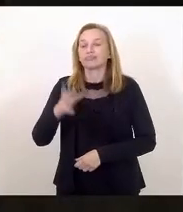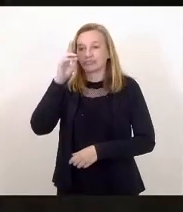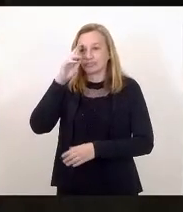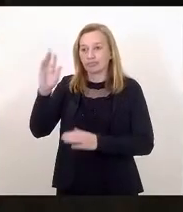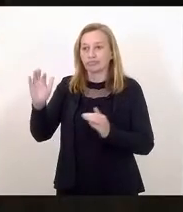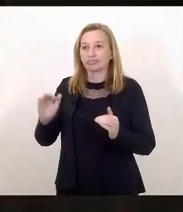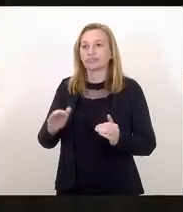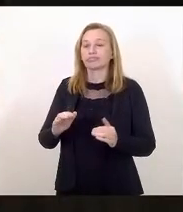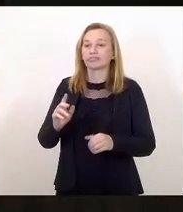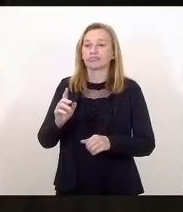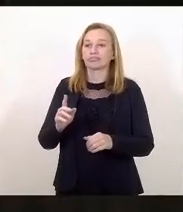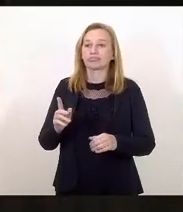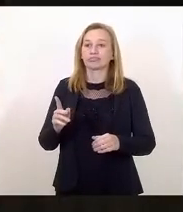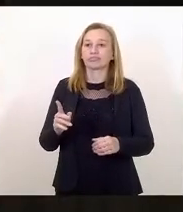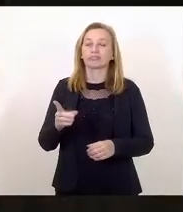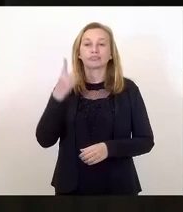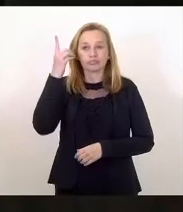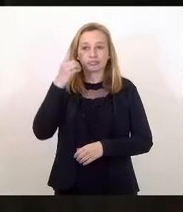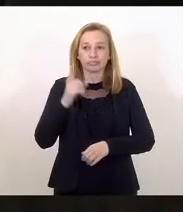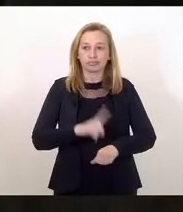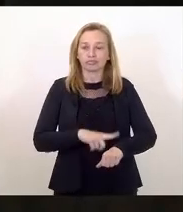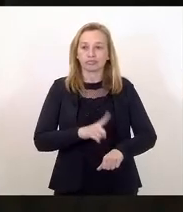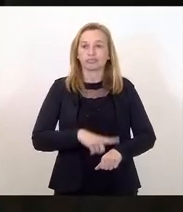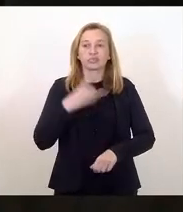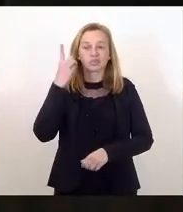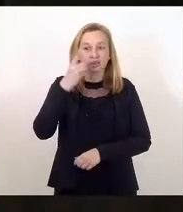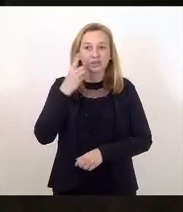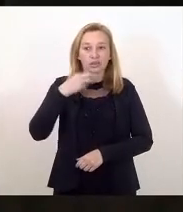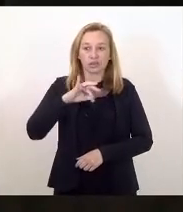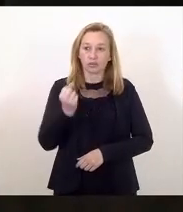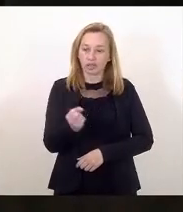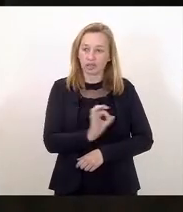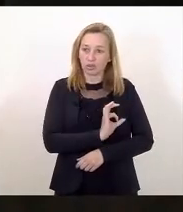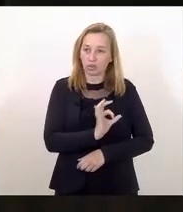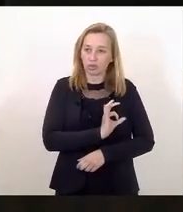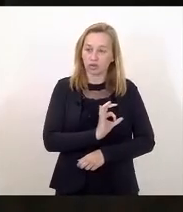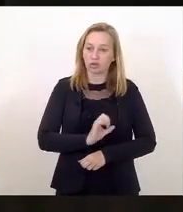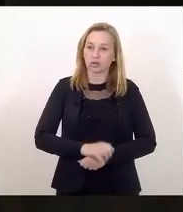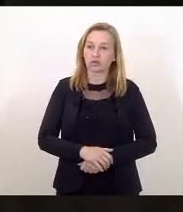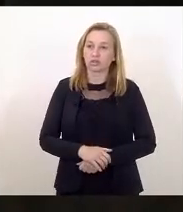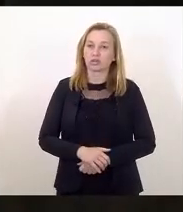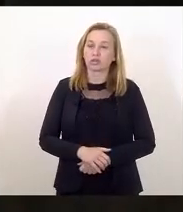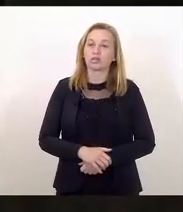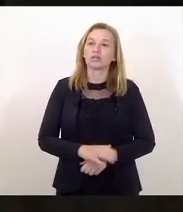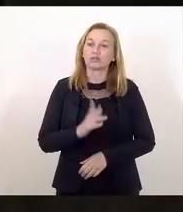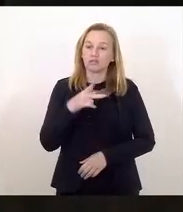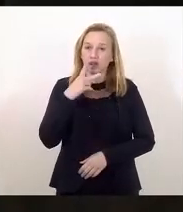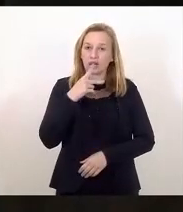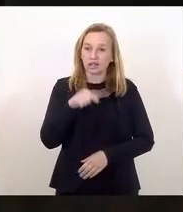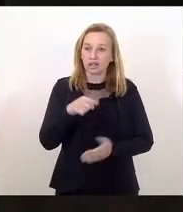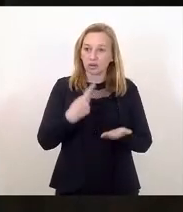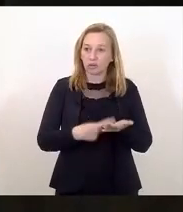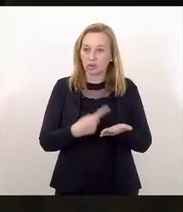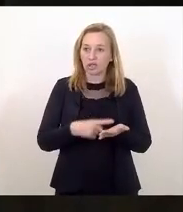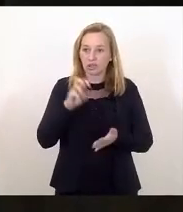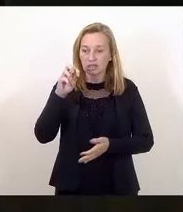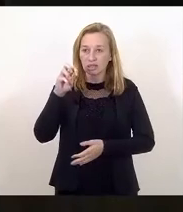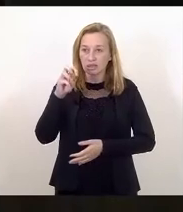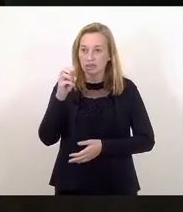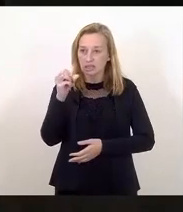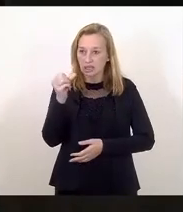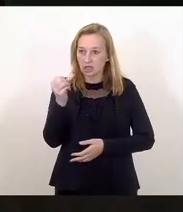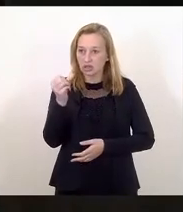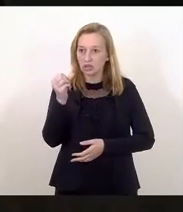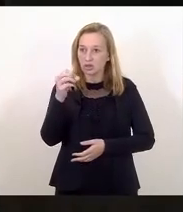cumprimento do tempo. O próximo orador escrito é o nome do deputado Marta Rocha. Conforme o consolidado aqui, vossa excelência expõe de seis